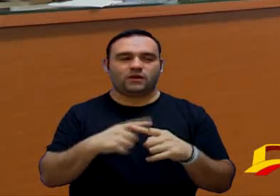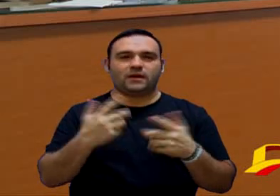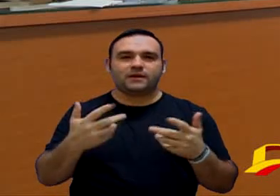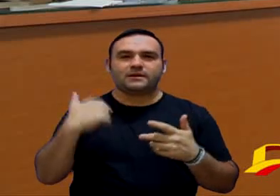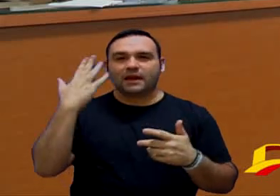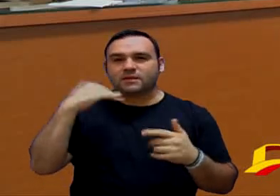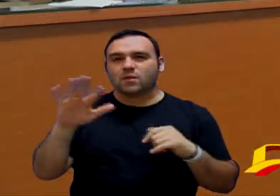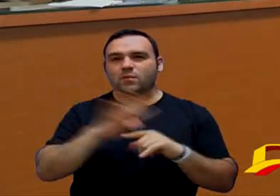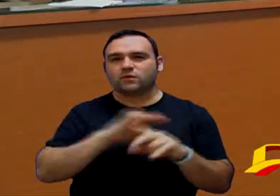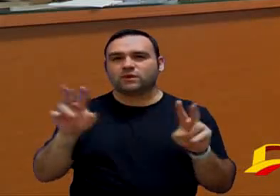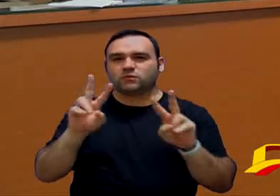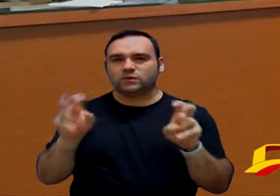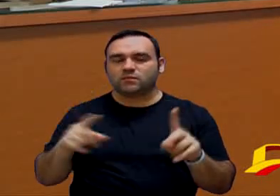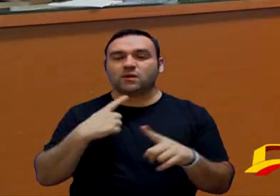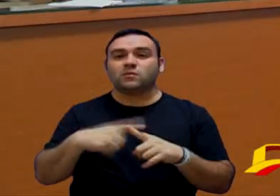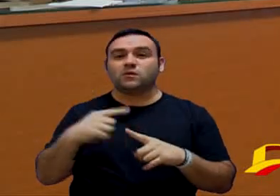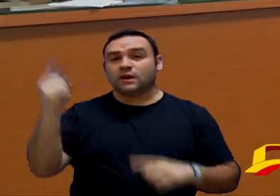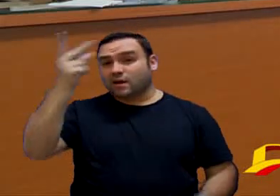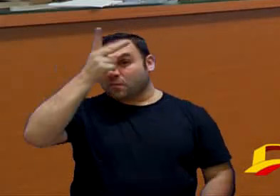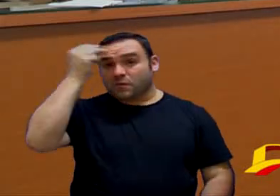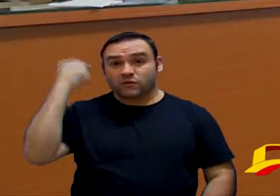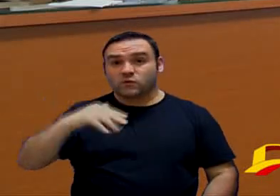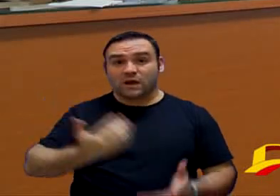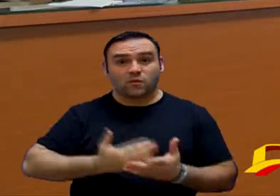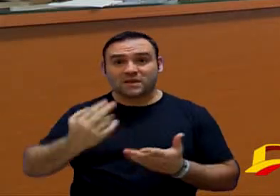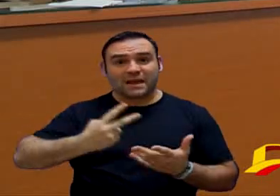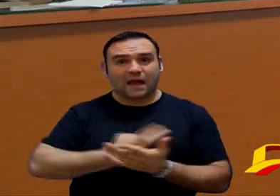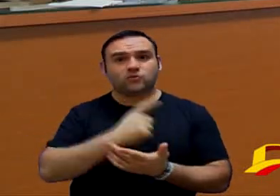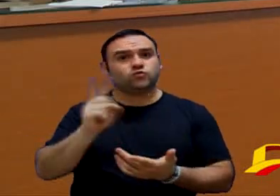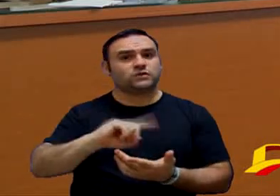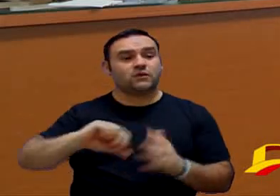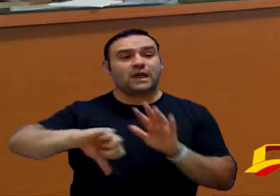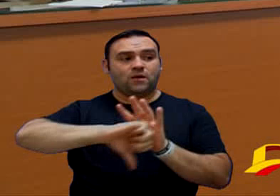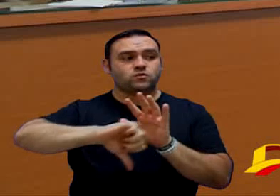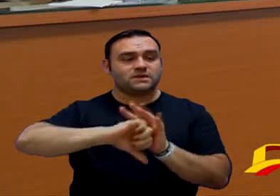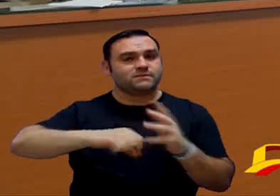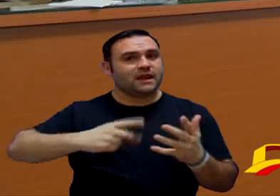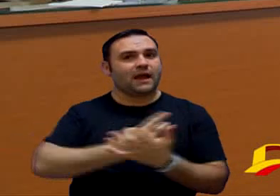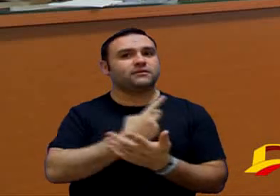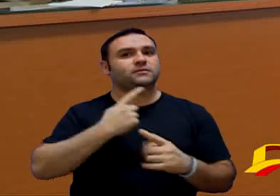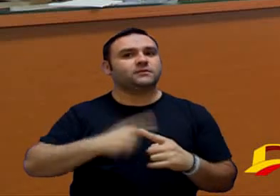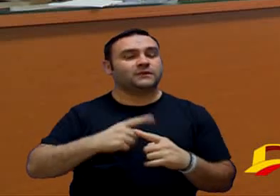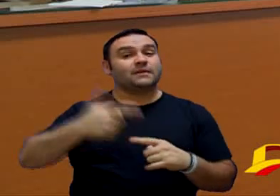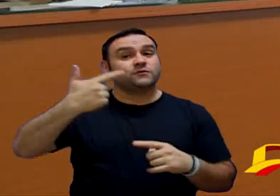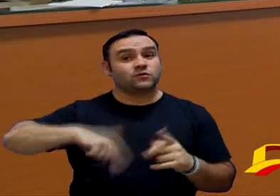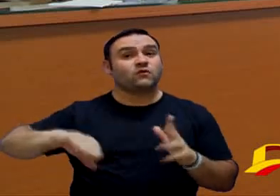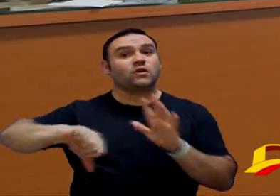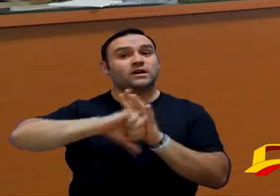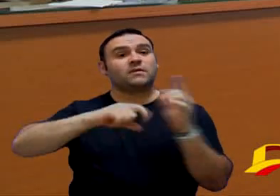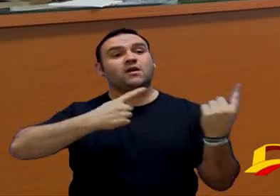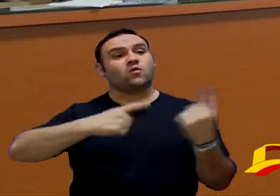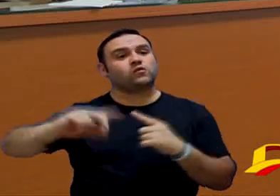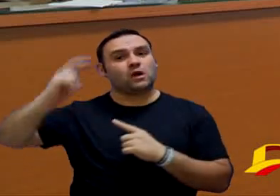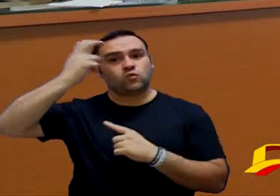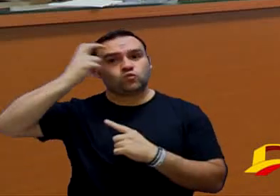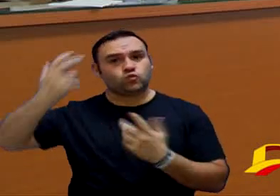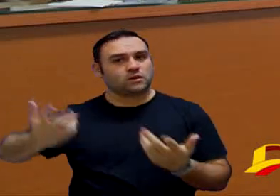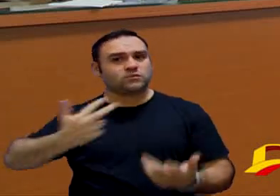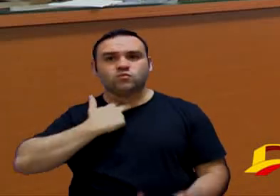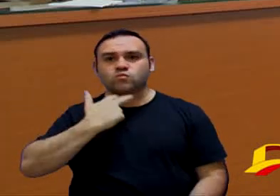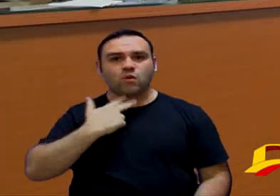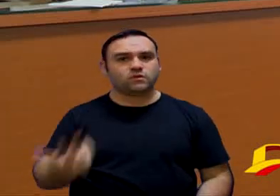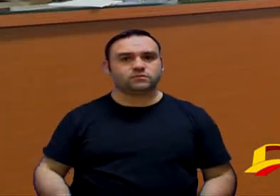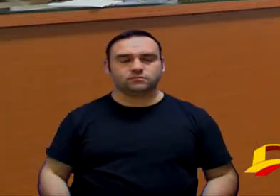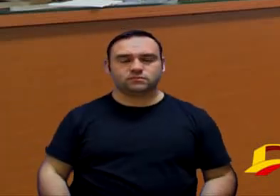questionar sobre isso que a prefeitura não comenta esse crime mas esse crime contra a cultura